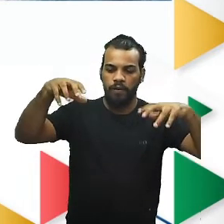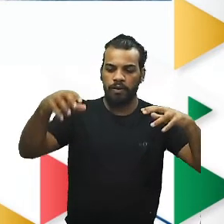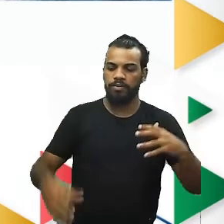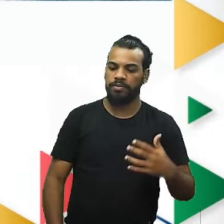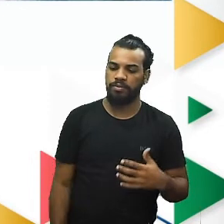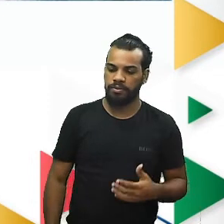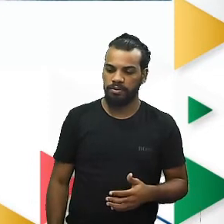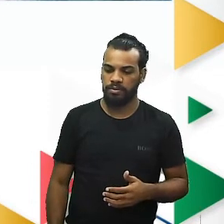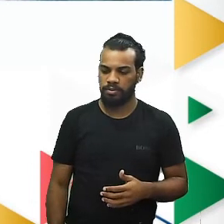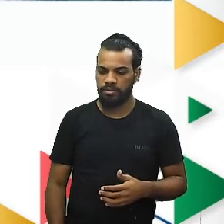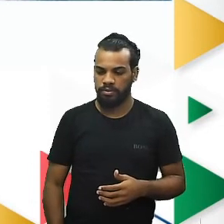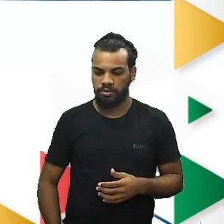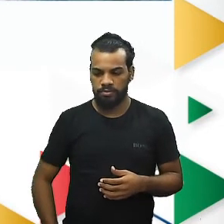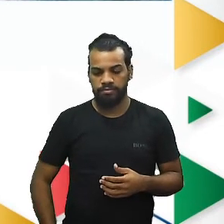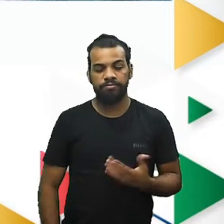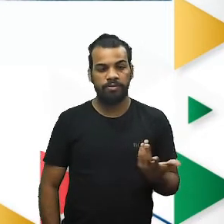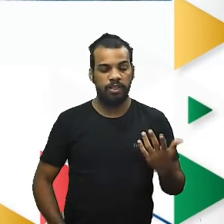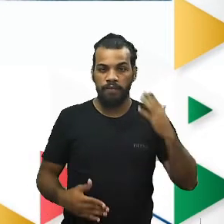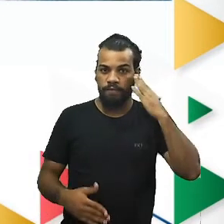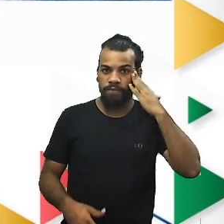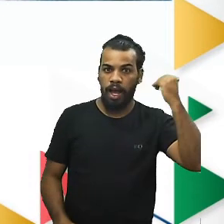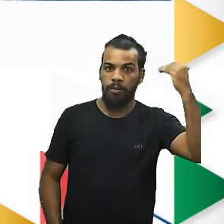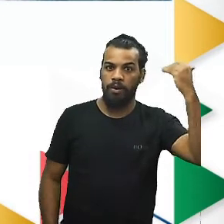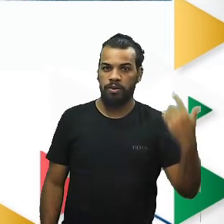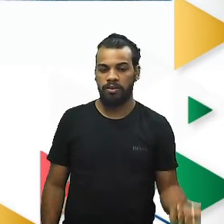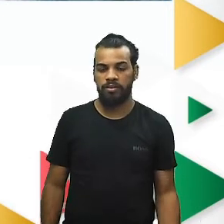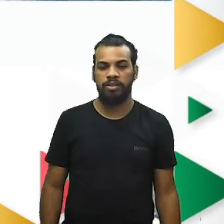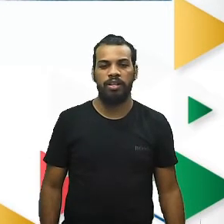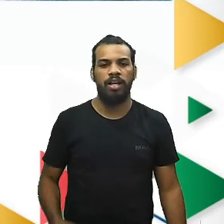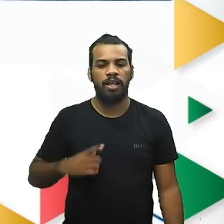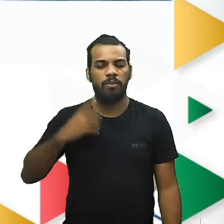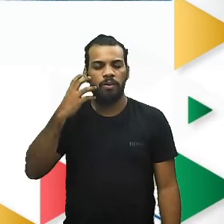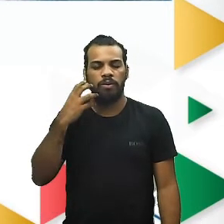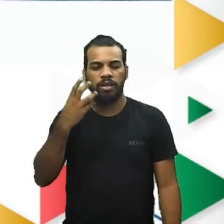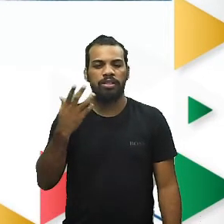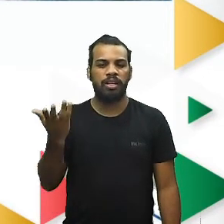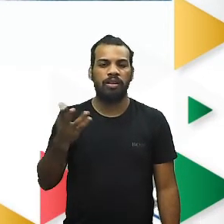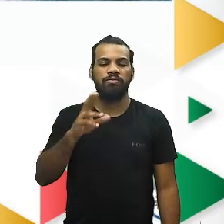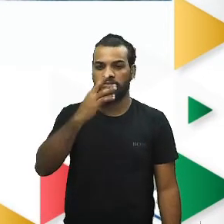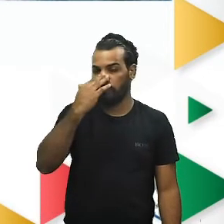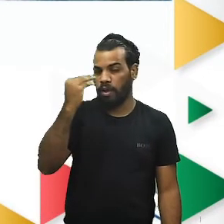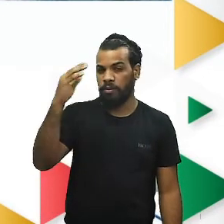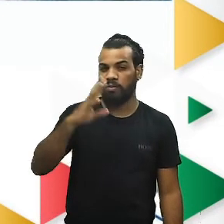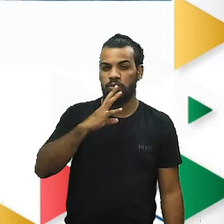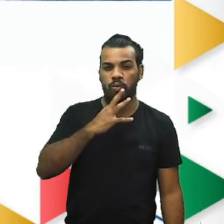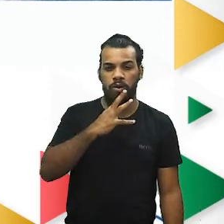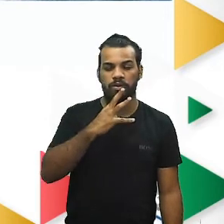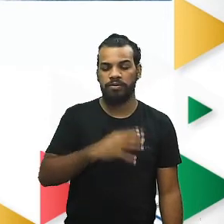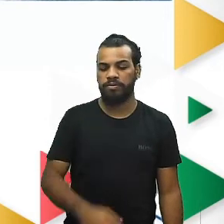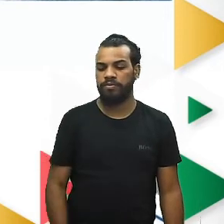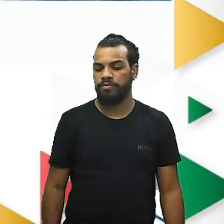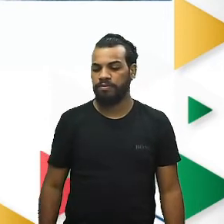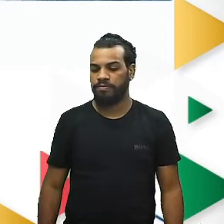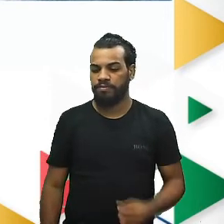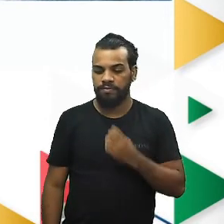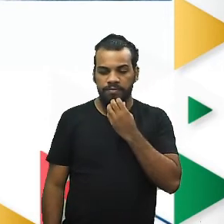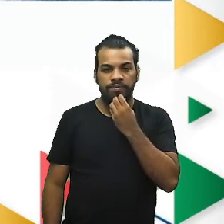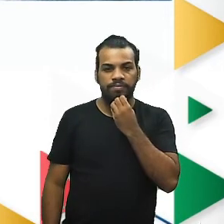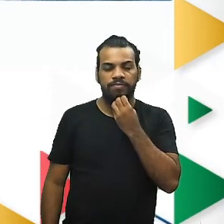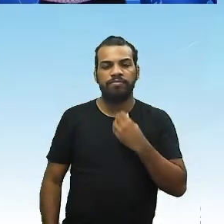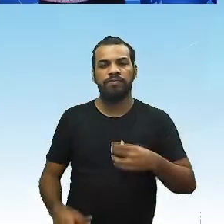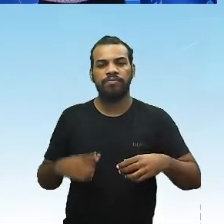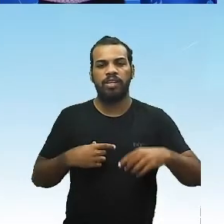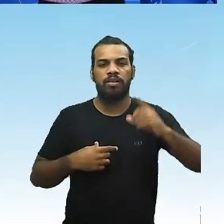que muito famoso, né, que tem aquela música I'm singing in the rain, I'm singing in the rain, que